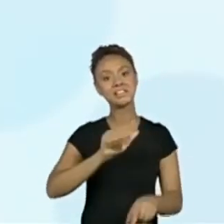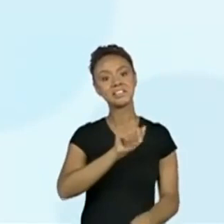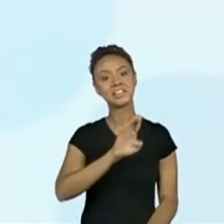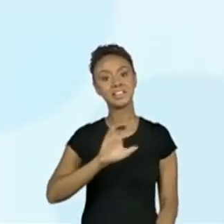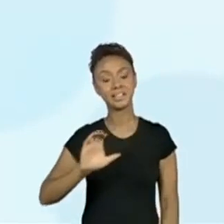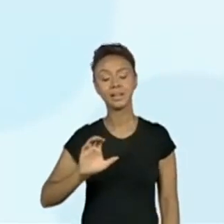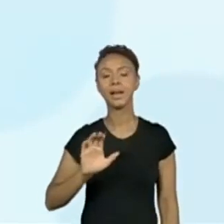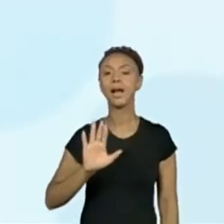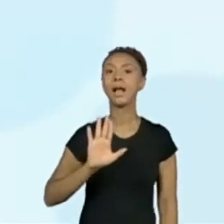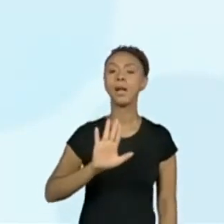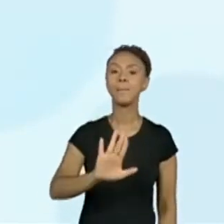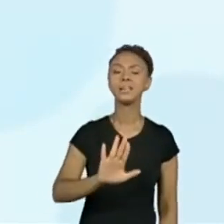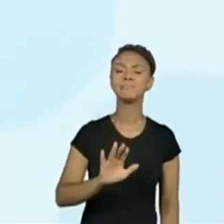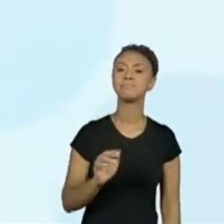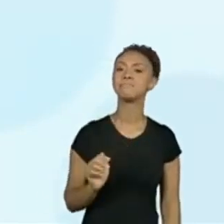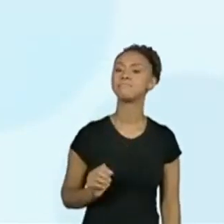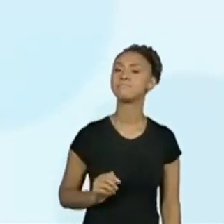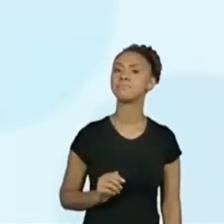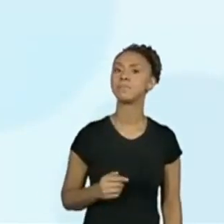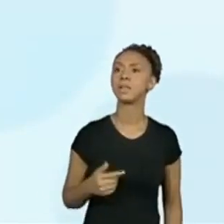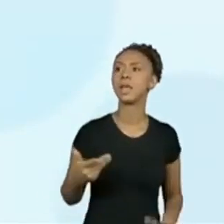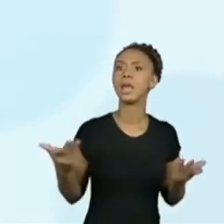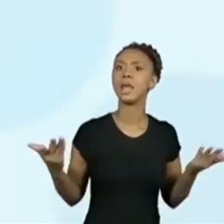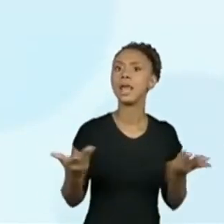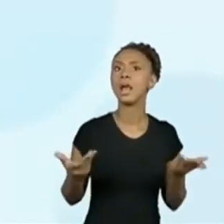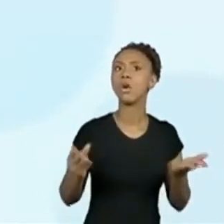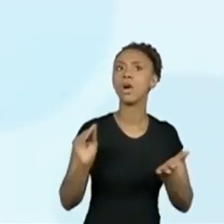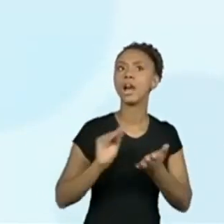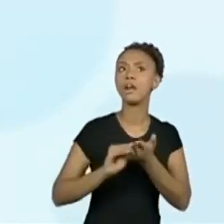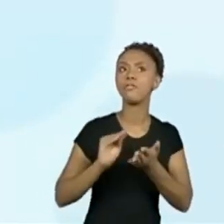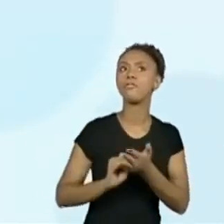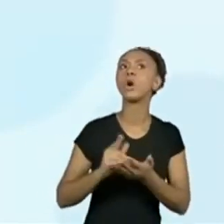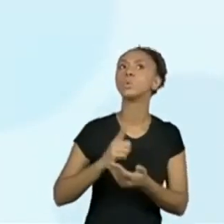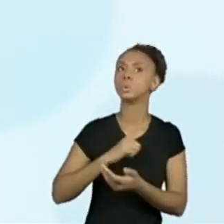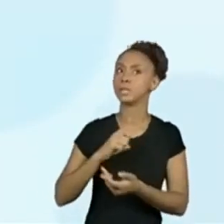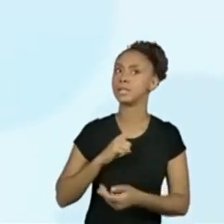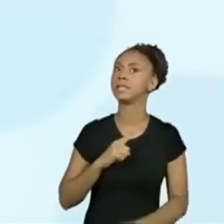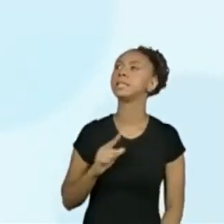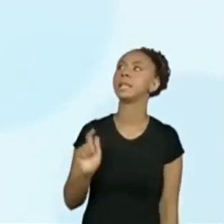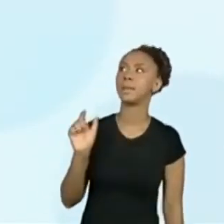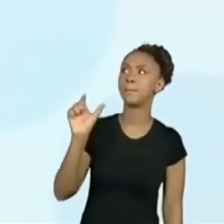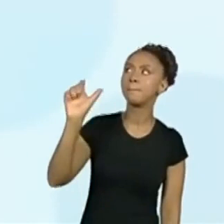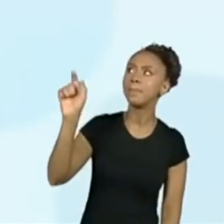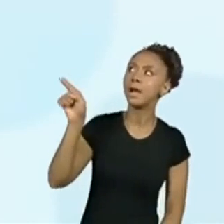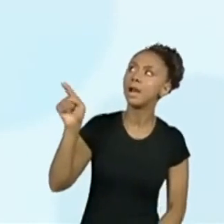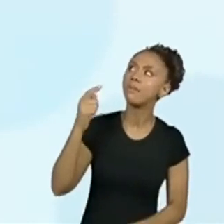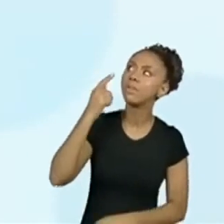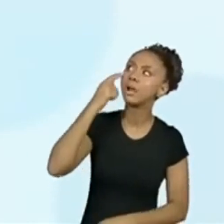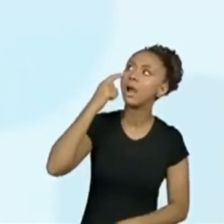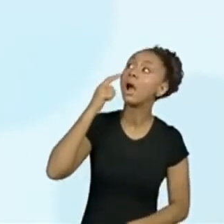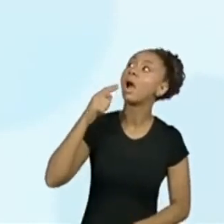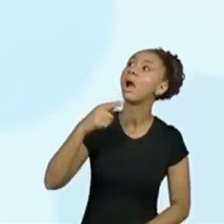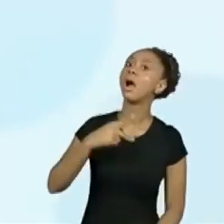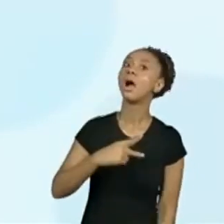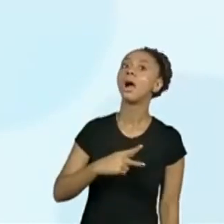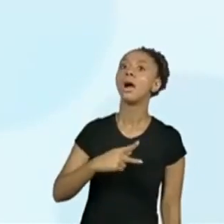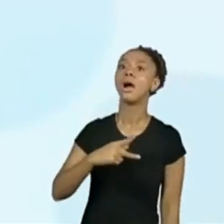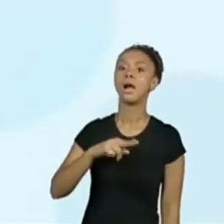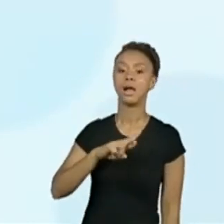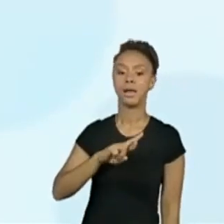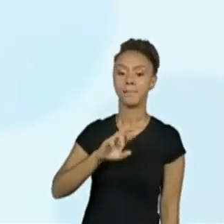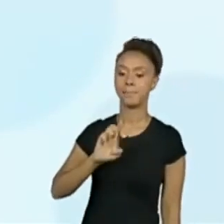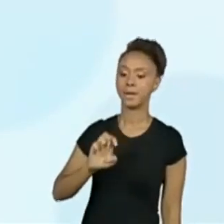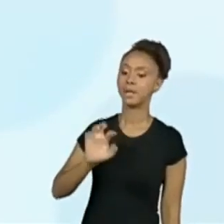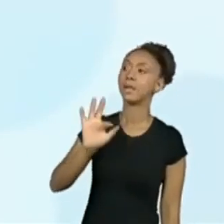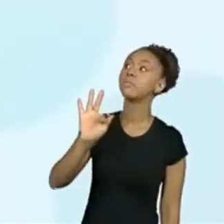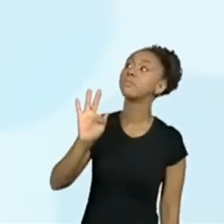que a palavra preferida que já está aí na tela ajuda. Vamos então ler preferida para a gente achar onde está o